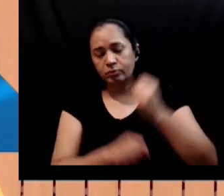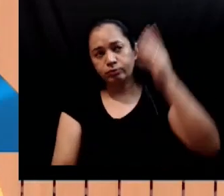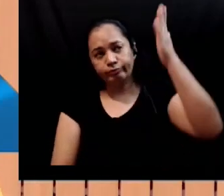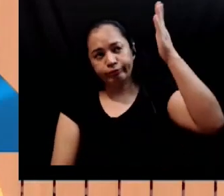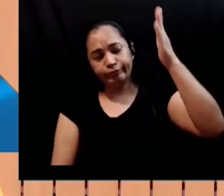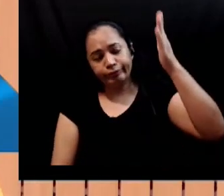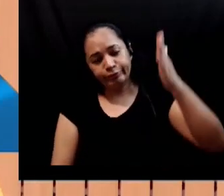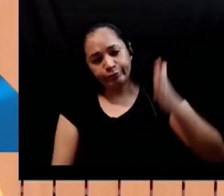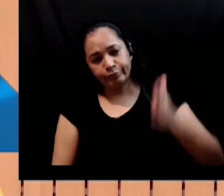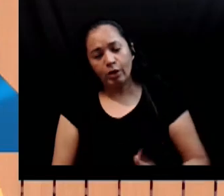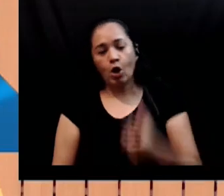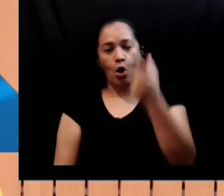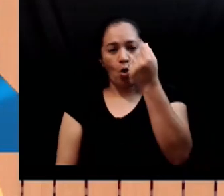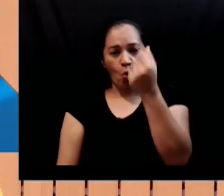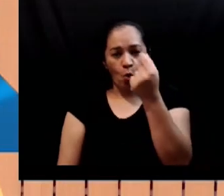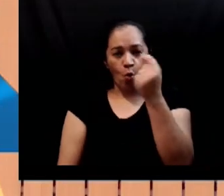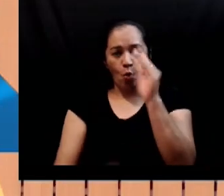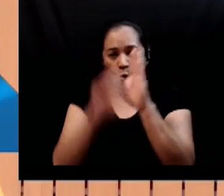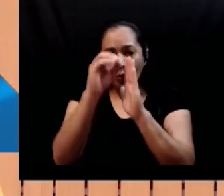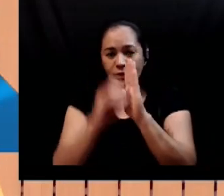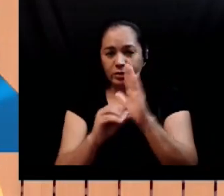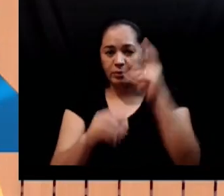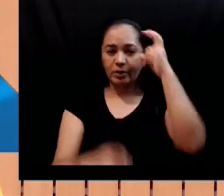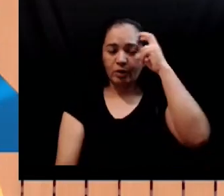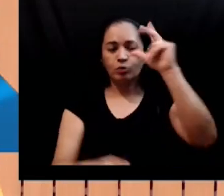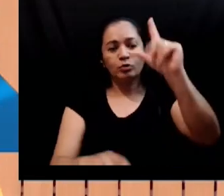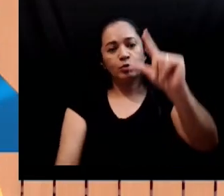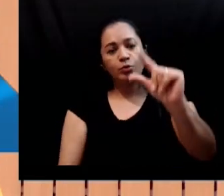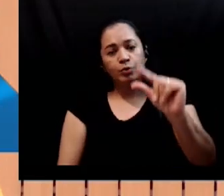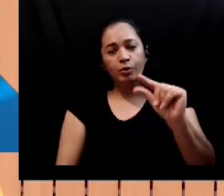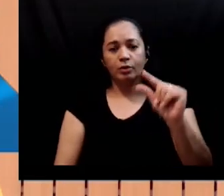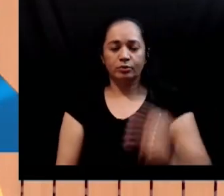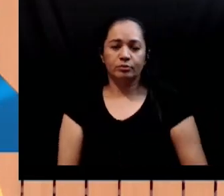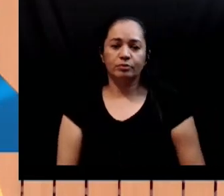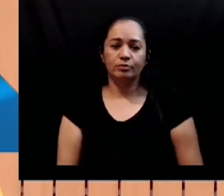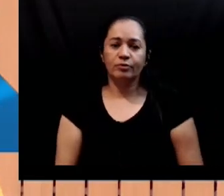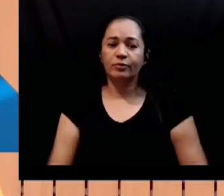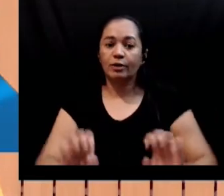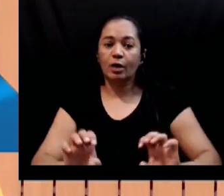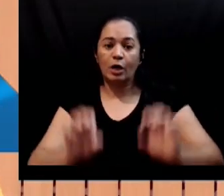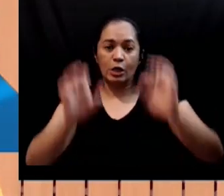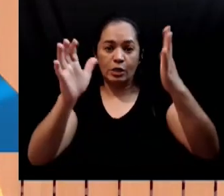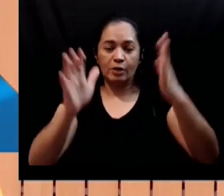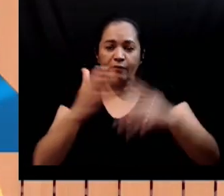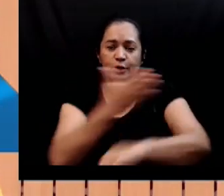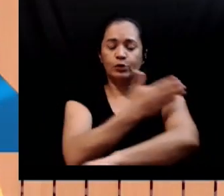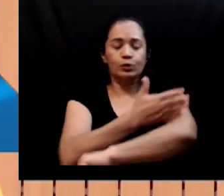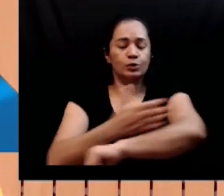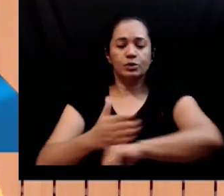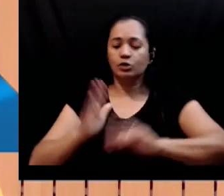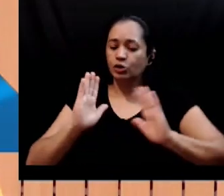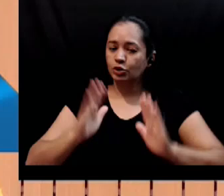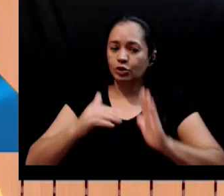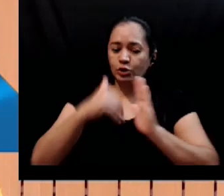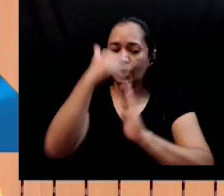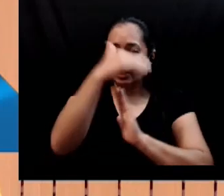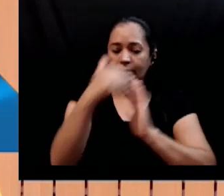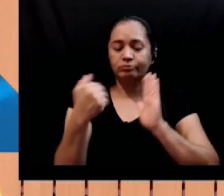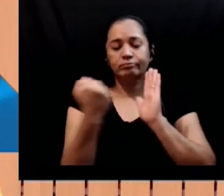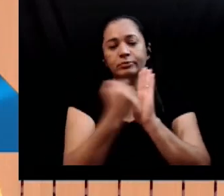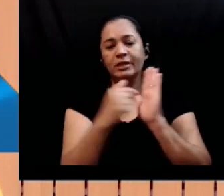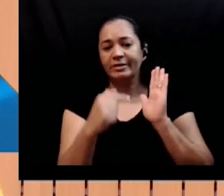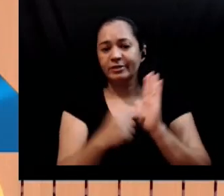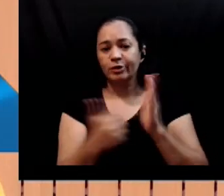cultura sendo reduzido no nosso município. E eventos, né, que são tradicionais, que estão no nosso calendário, hoje